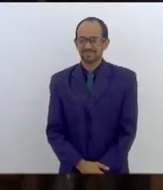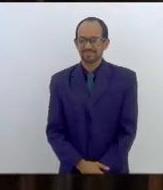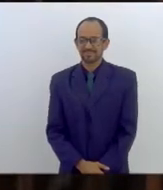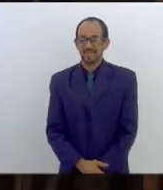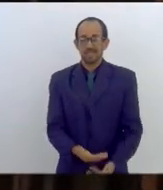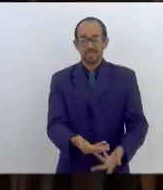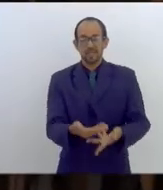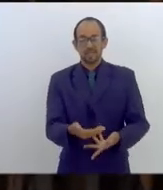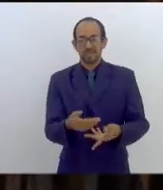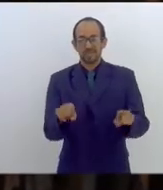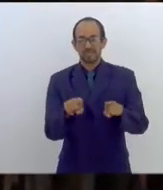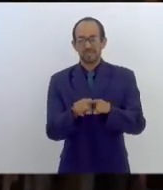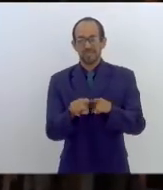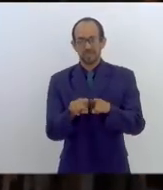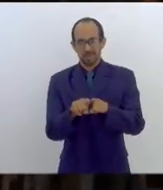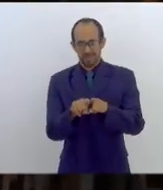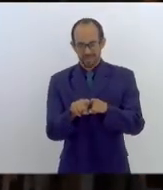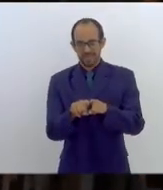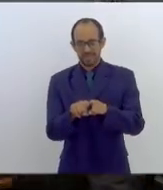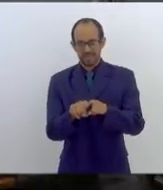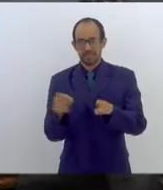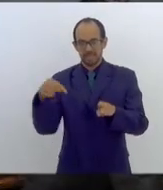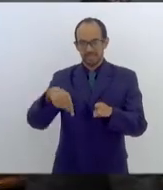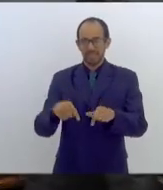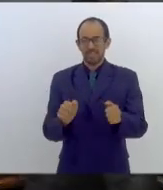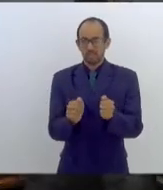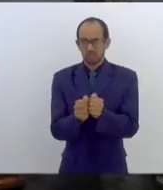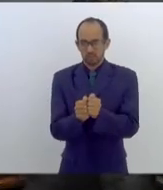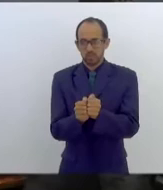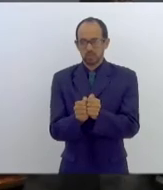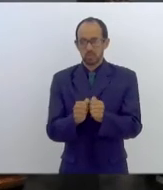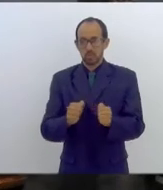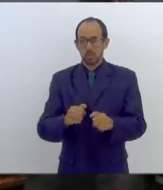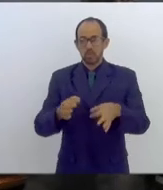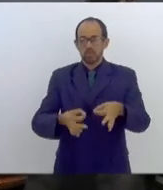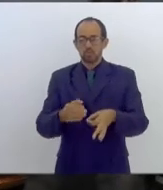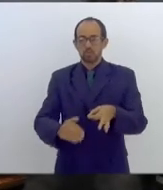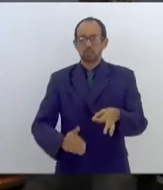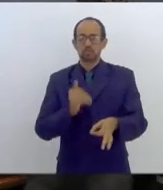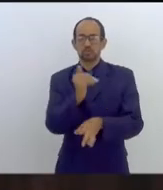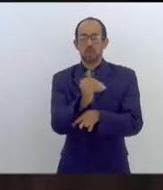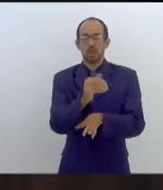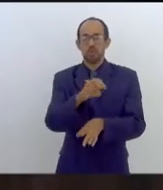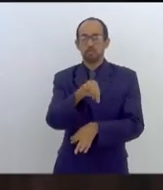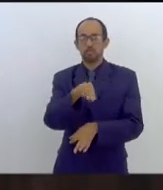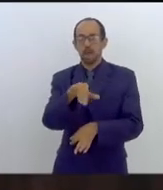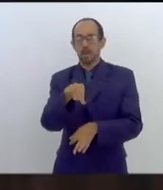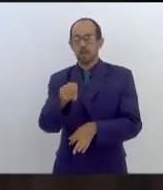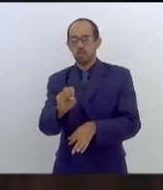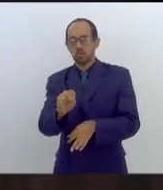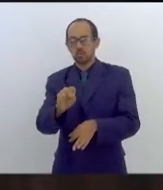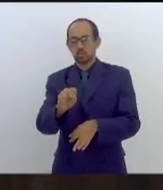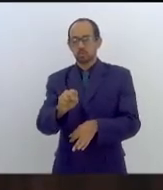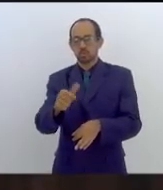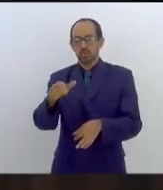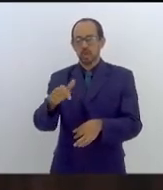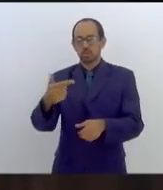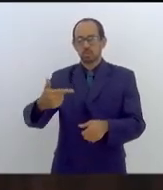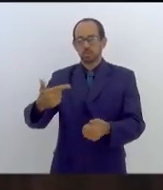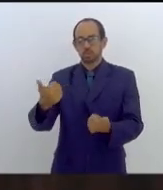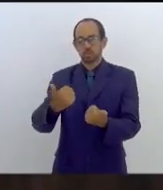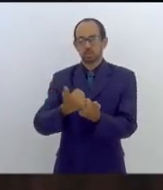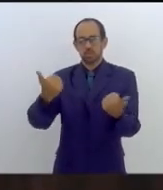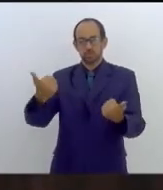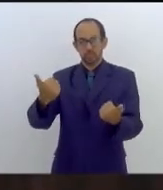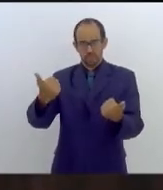convido também para estar conosco O desembargador Marcos Henrique Pinto Basílio segundo vice presidente do